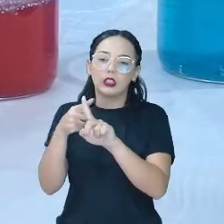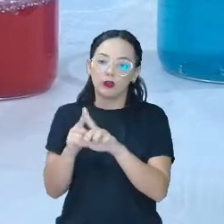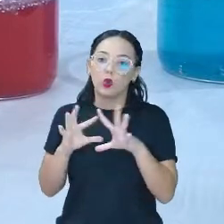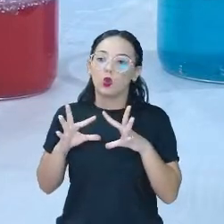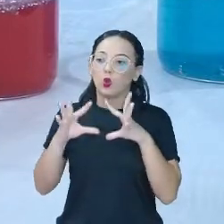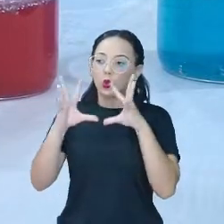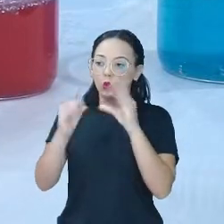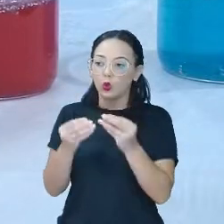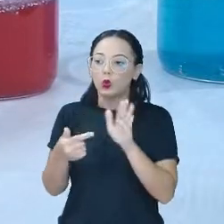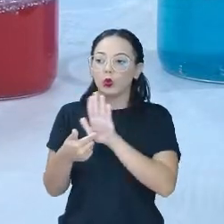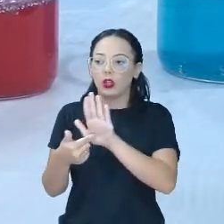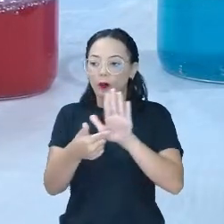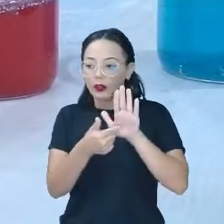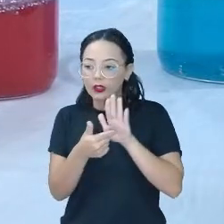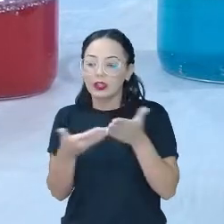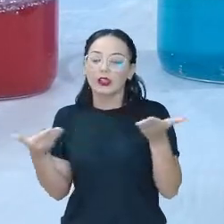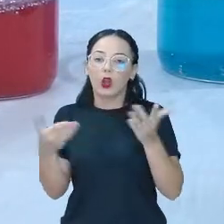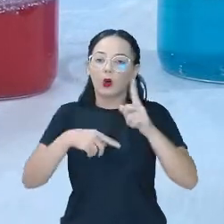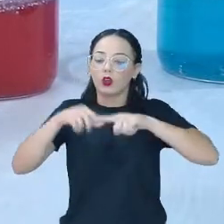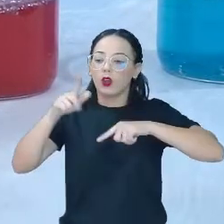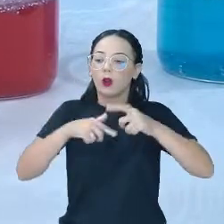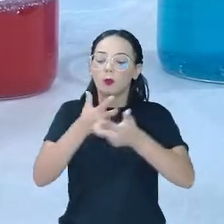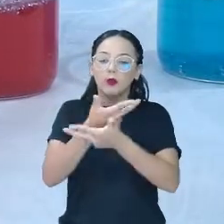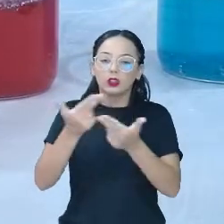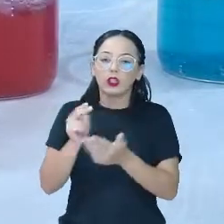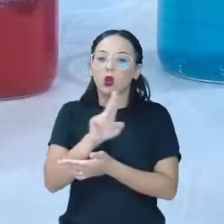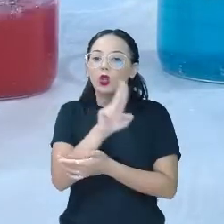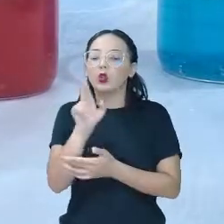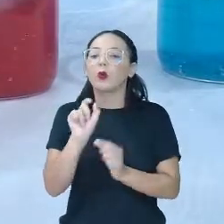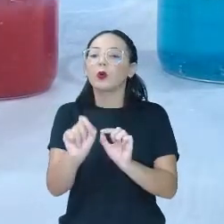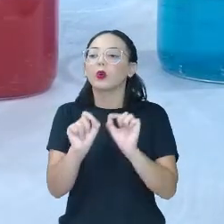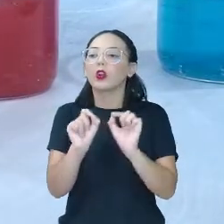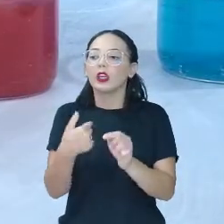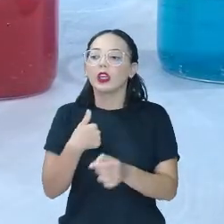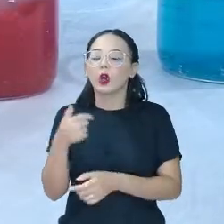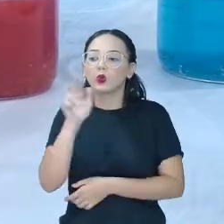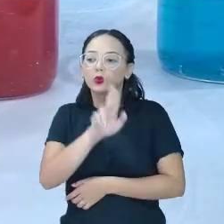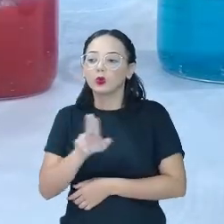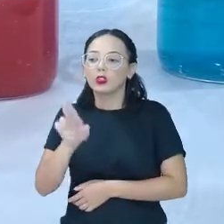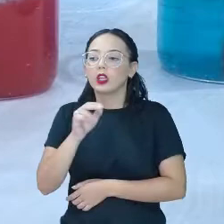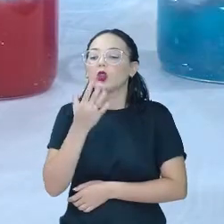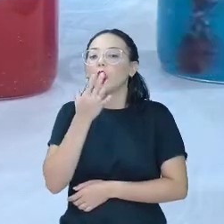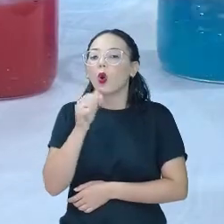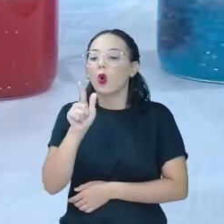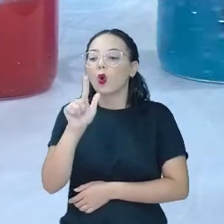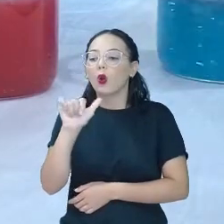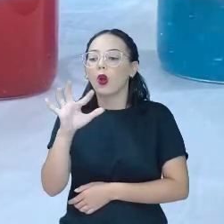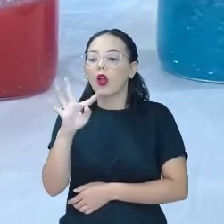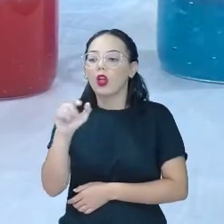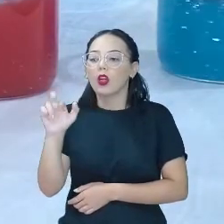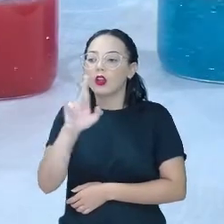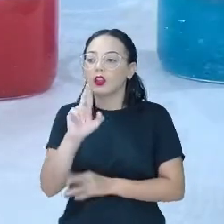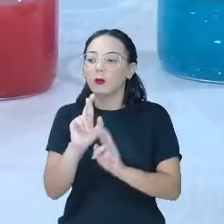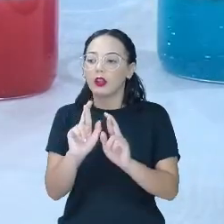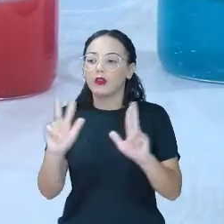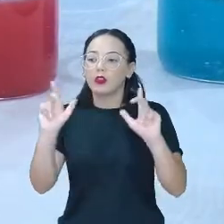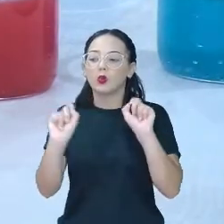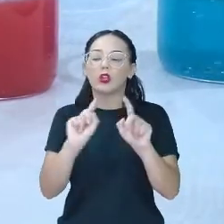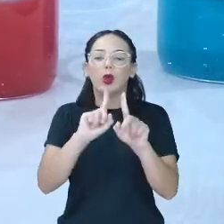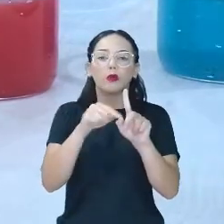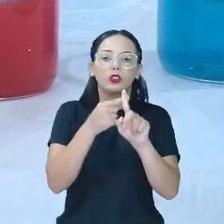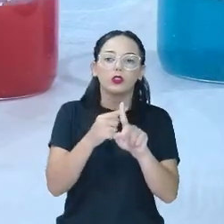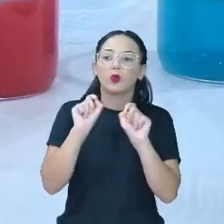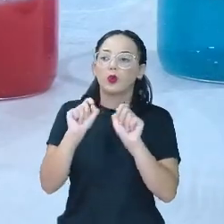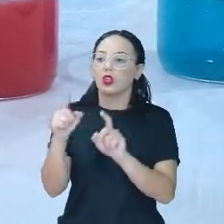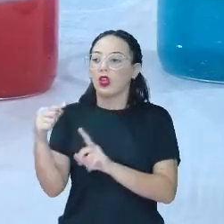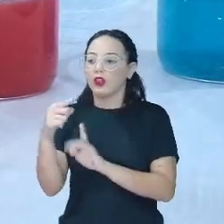Todos esses que apresentam essa substância chamada aqui, ó, eu estou utilizando um glitter para diferenciar o que é positivo